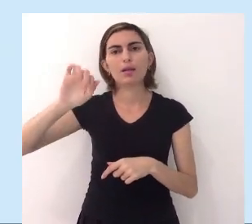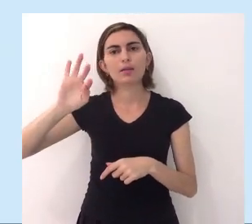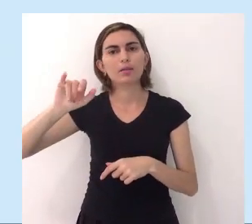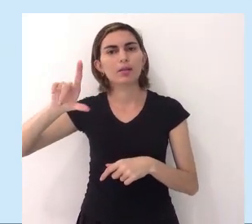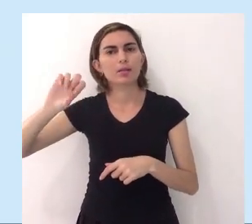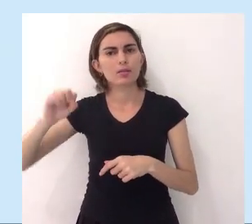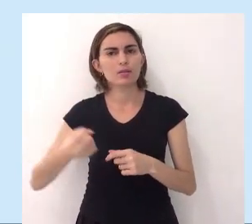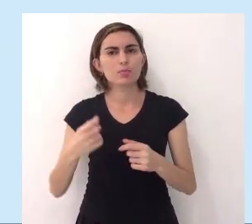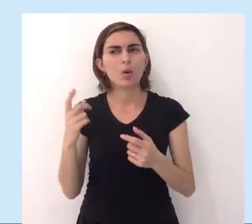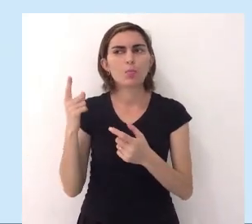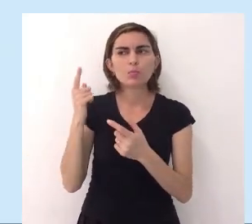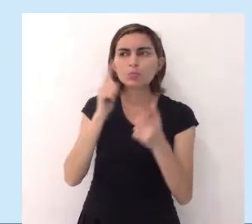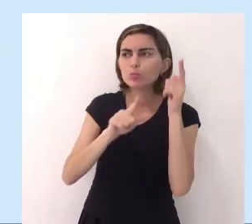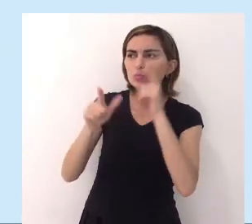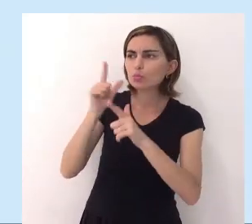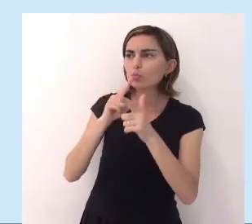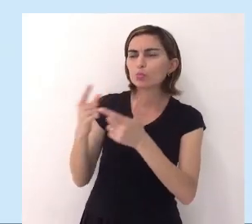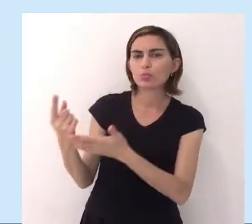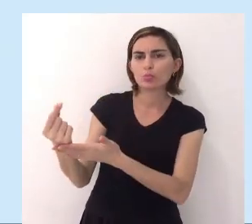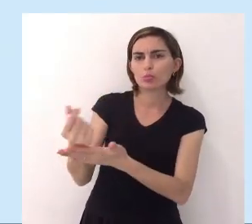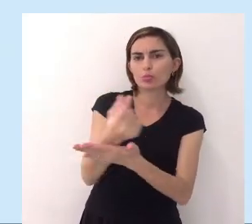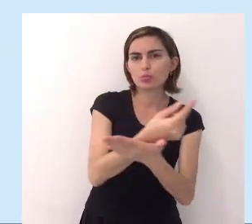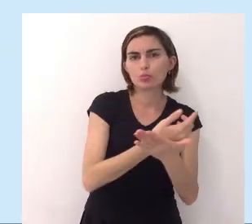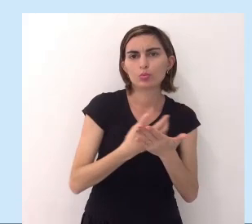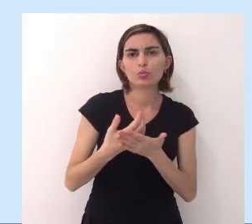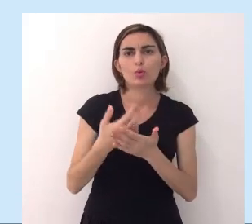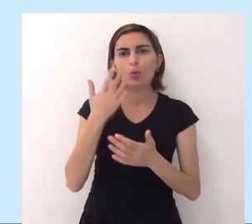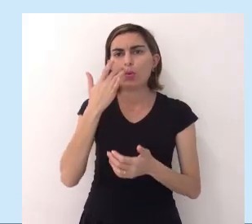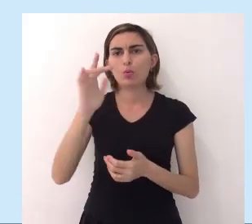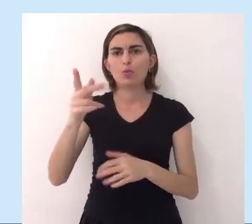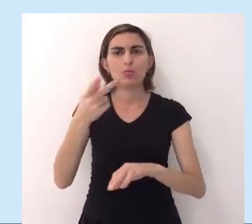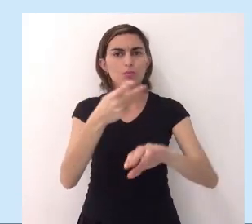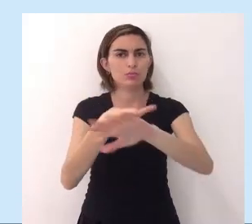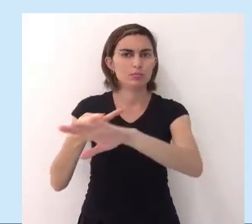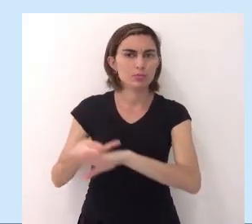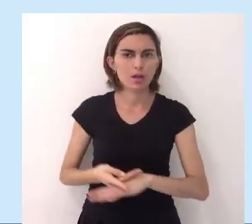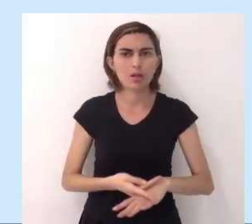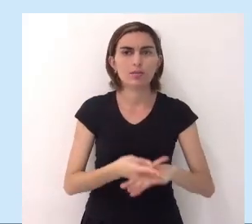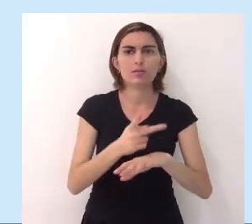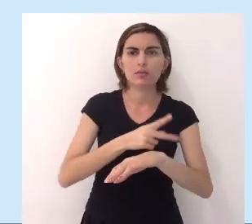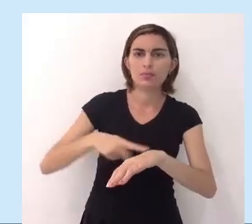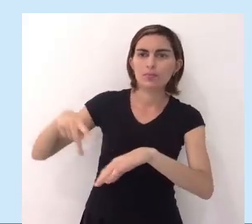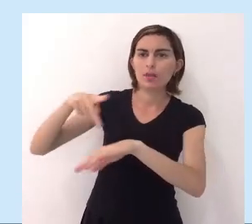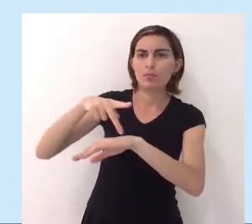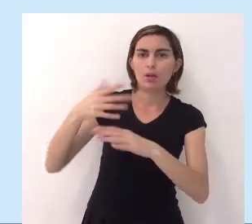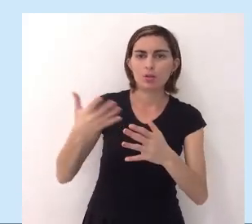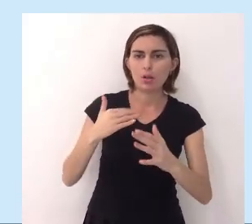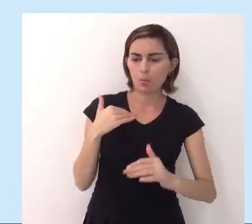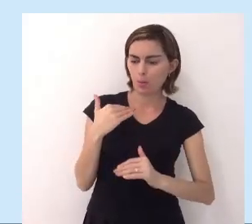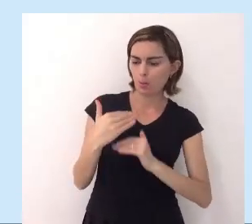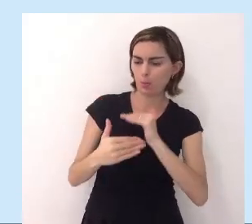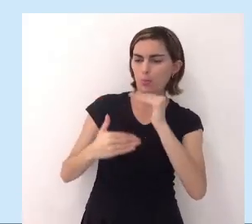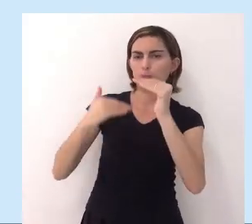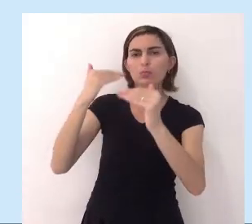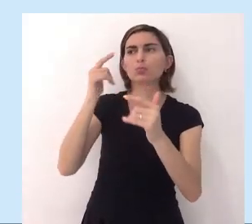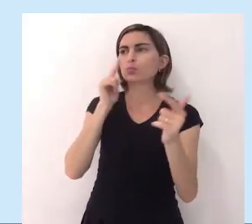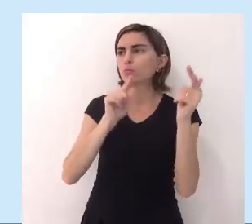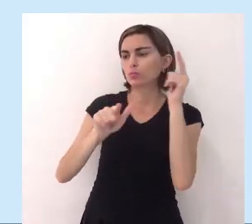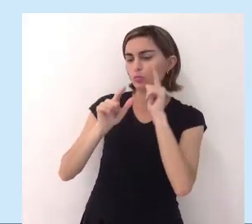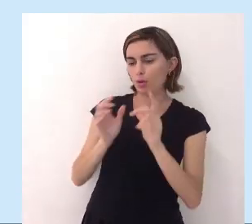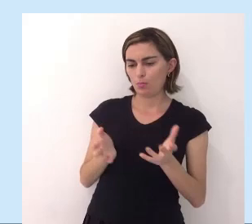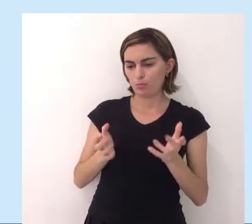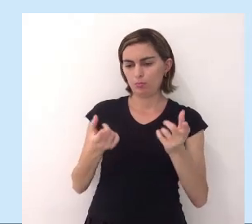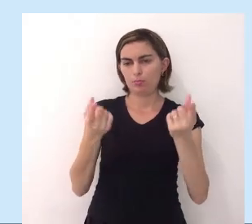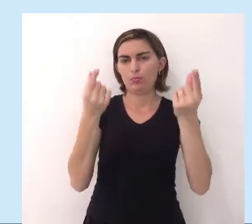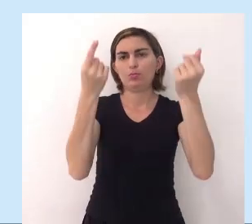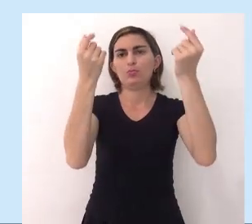de riquezas, tá? É o acúmulo de ouro e prata. Então, as nações elas estavam querendo cada vez mais buscar um